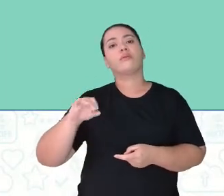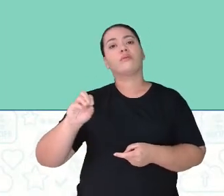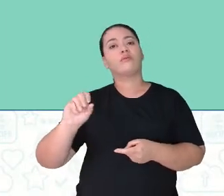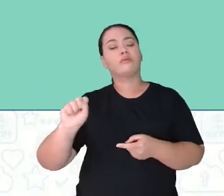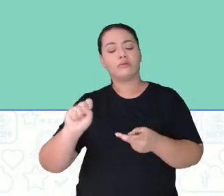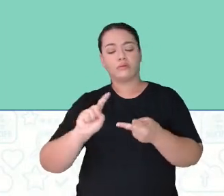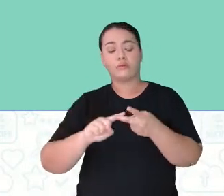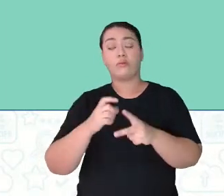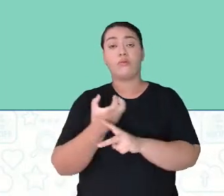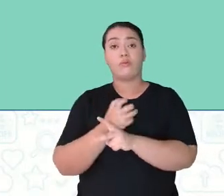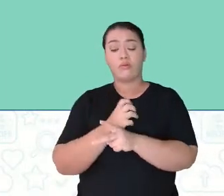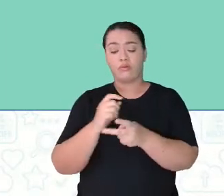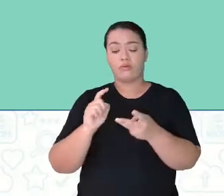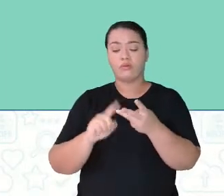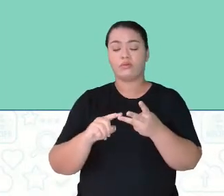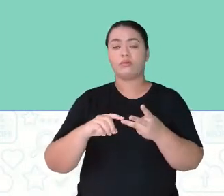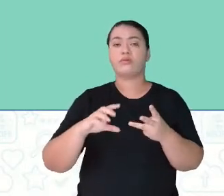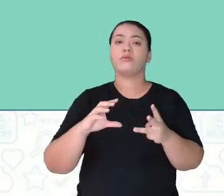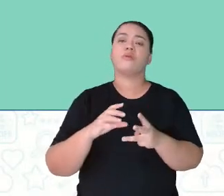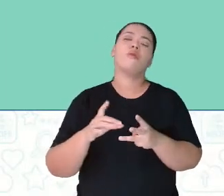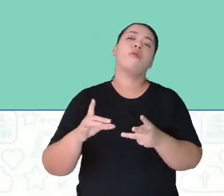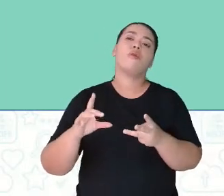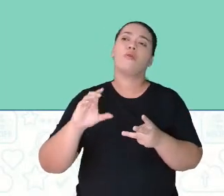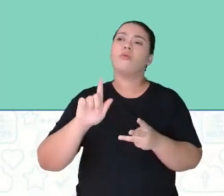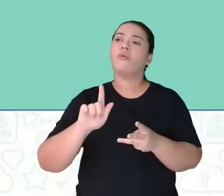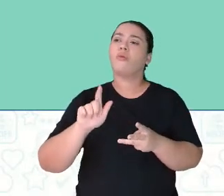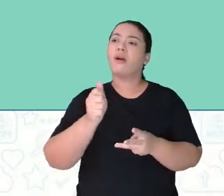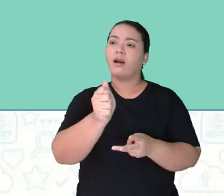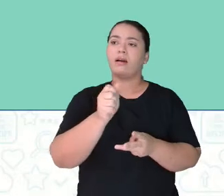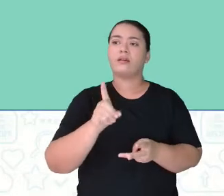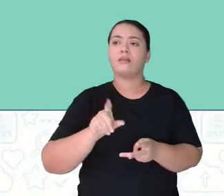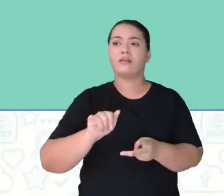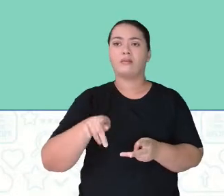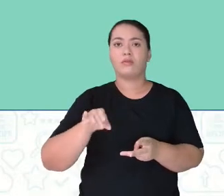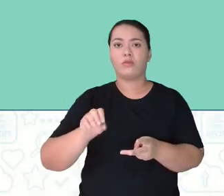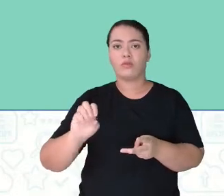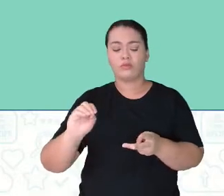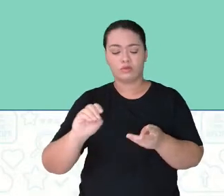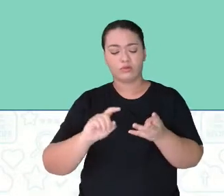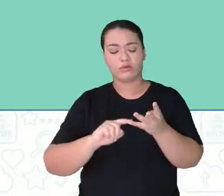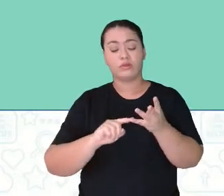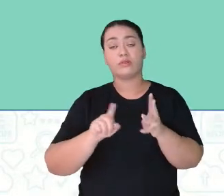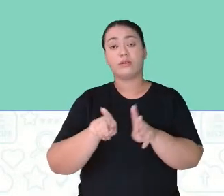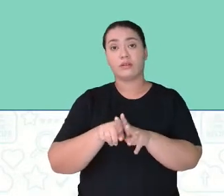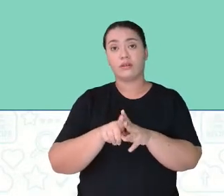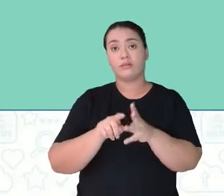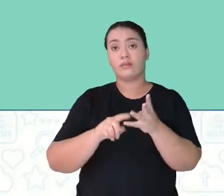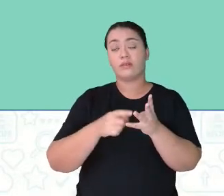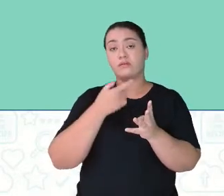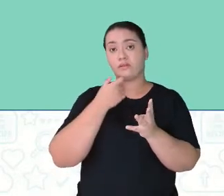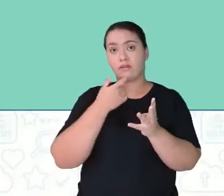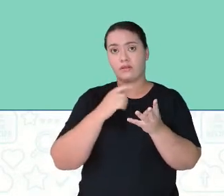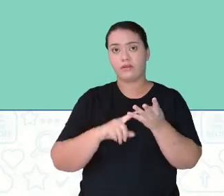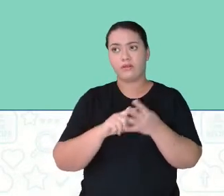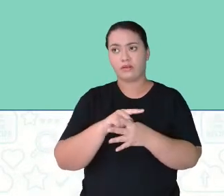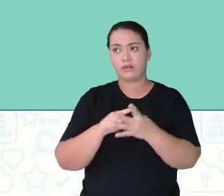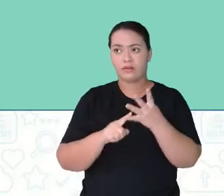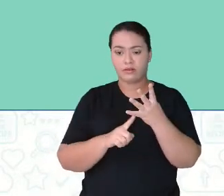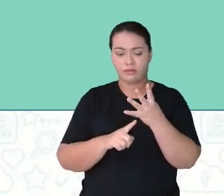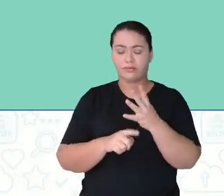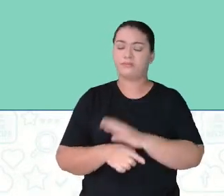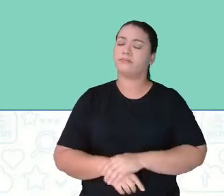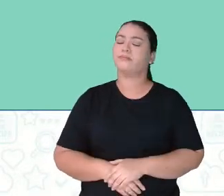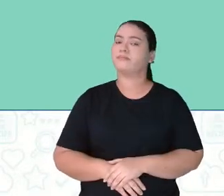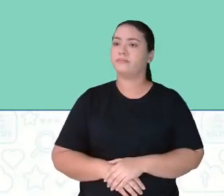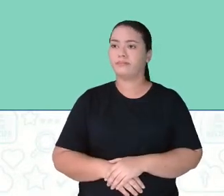o tecido adiposo e o tecido sanguíneo. Então, vejam aí que interessante, todos eles são, quando nós